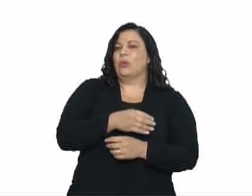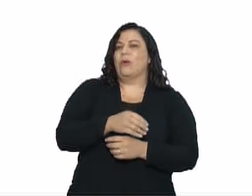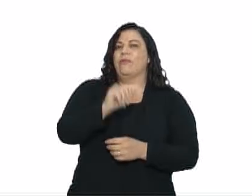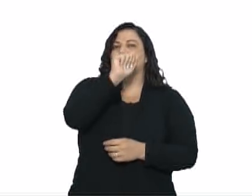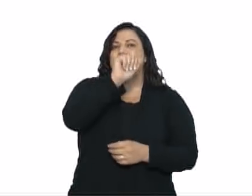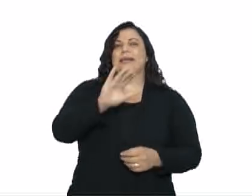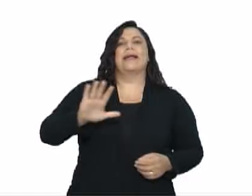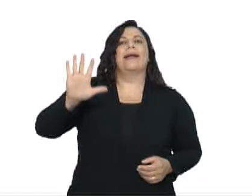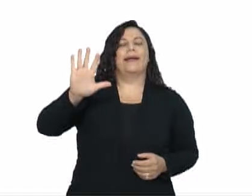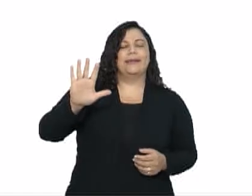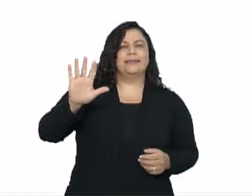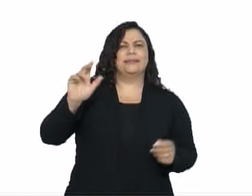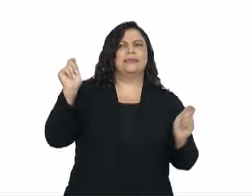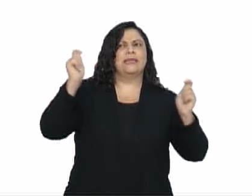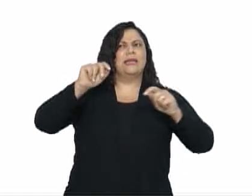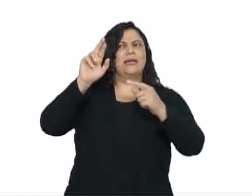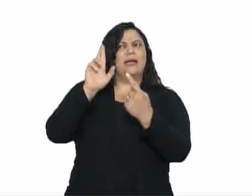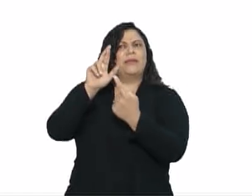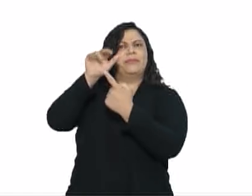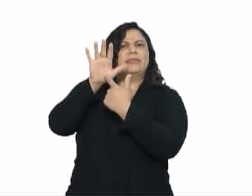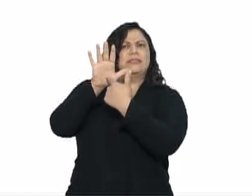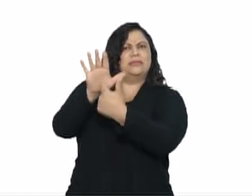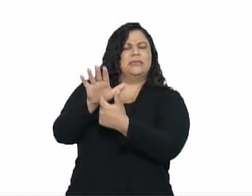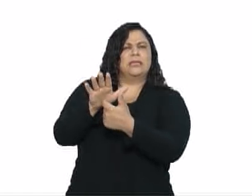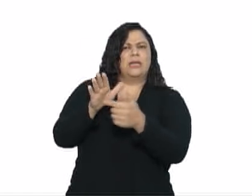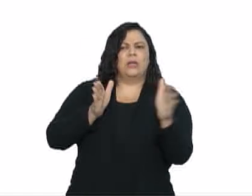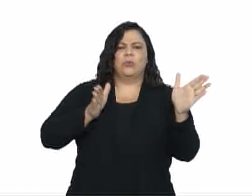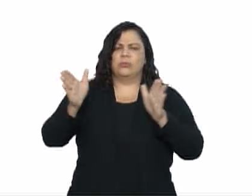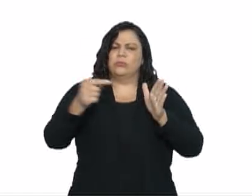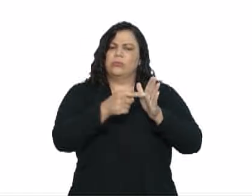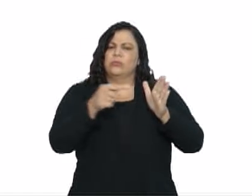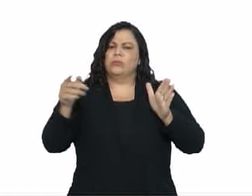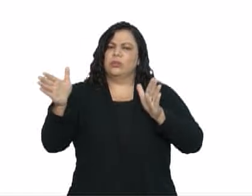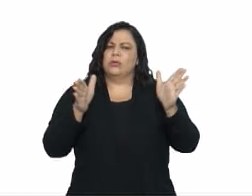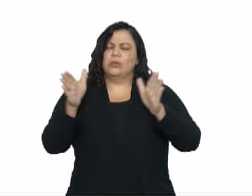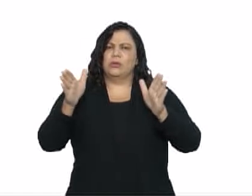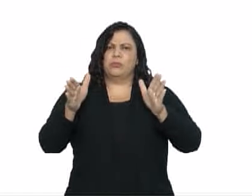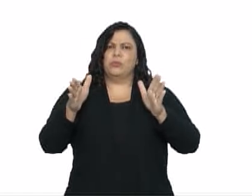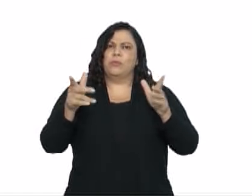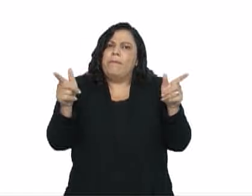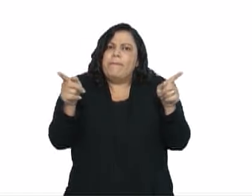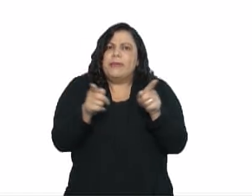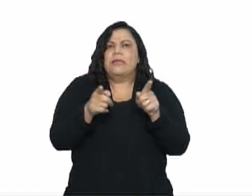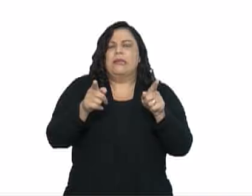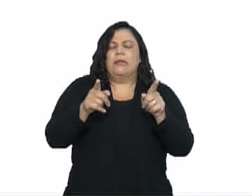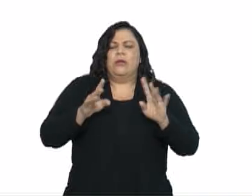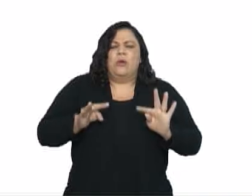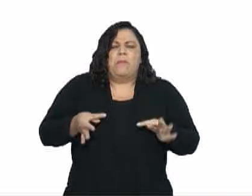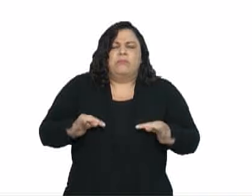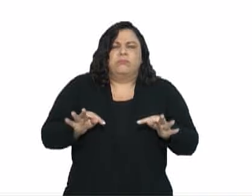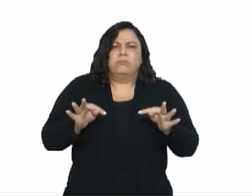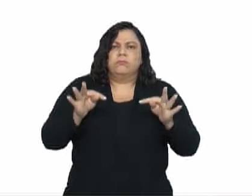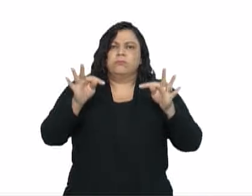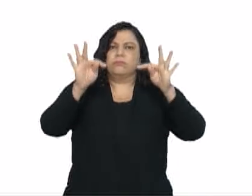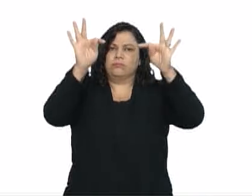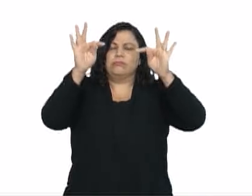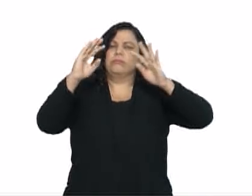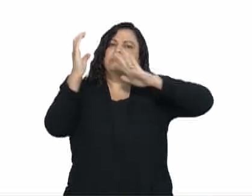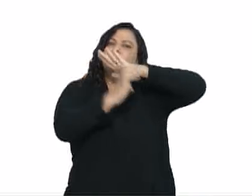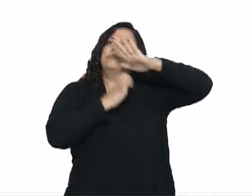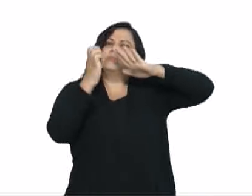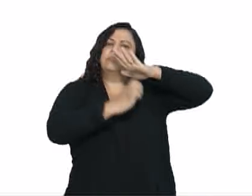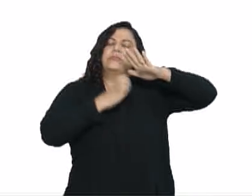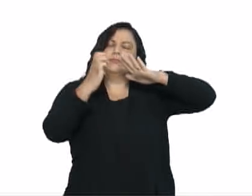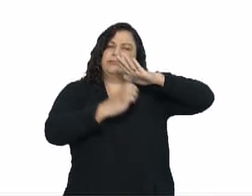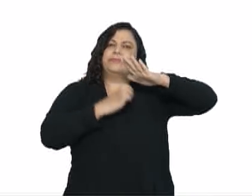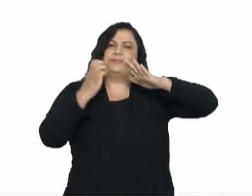apresentaram em um curto período por obter um grande desenvolvimento industrial. Claro,